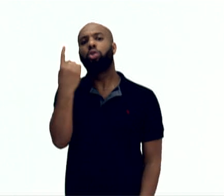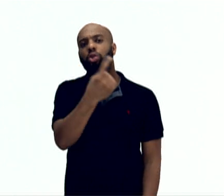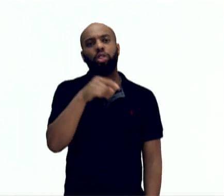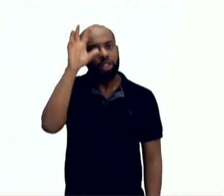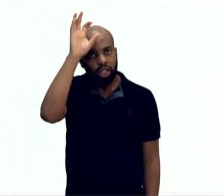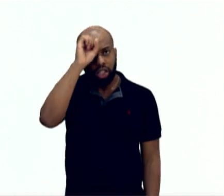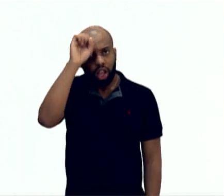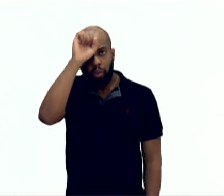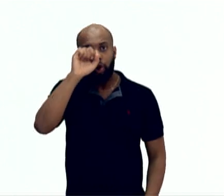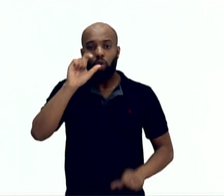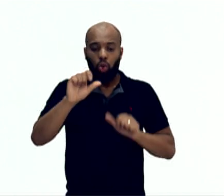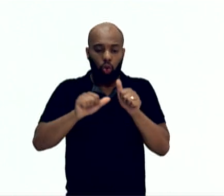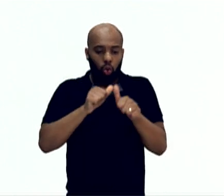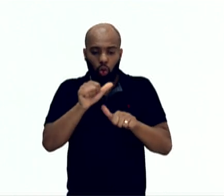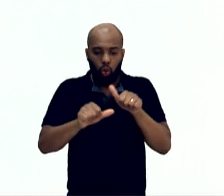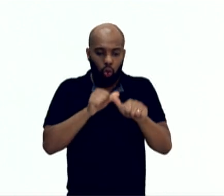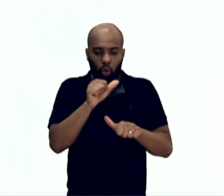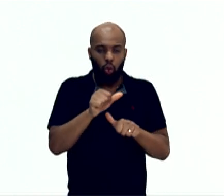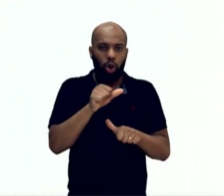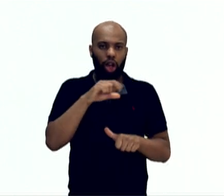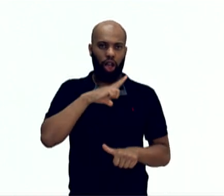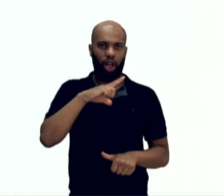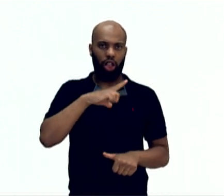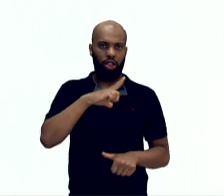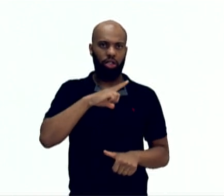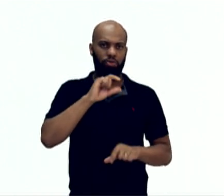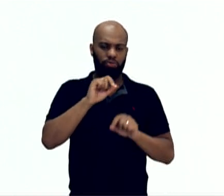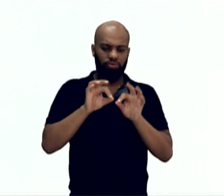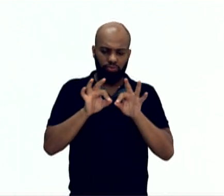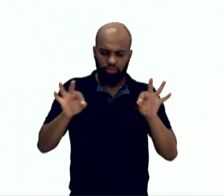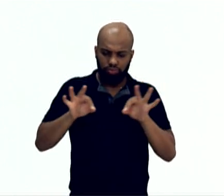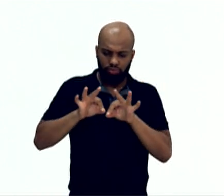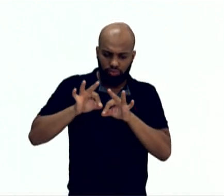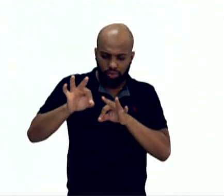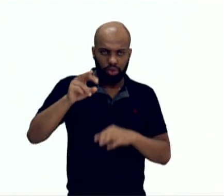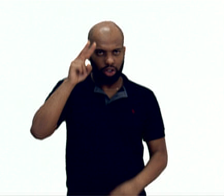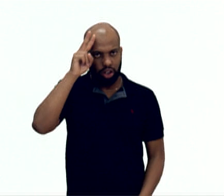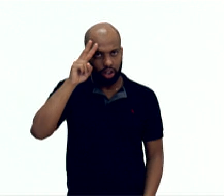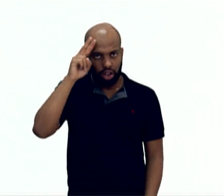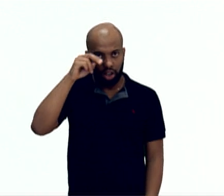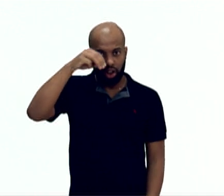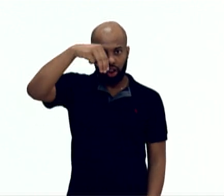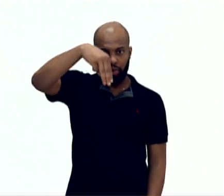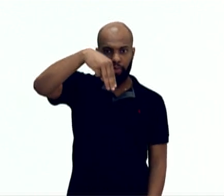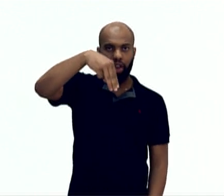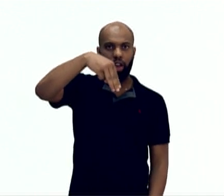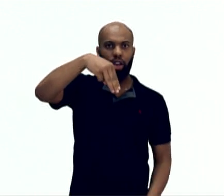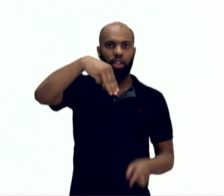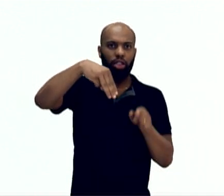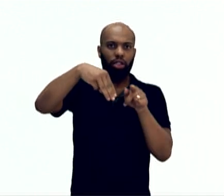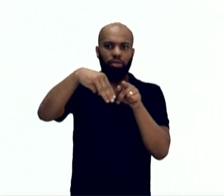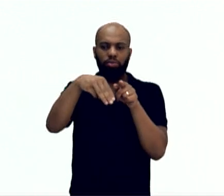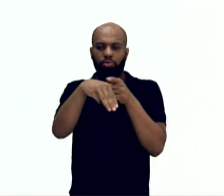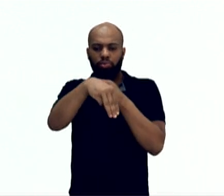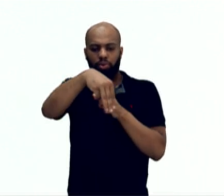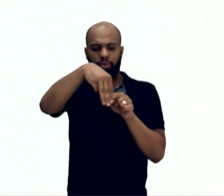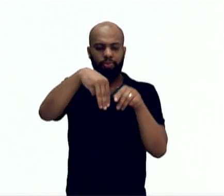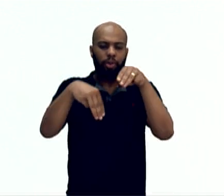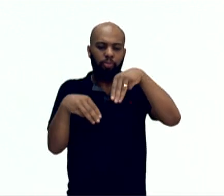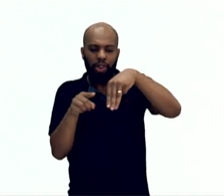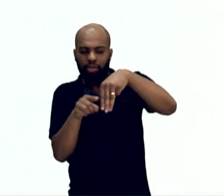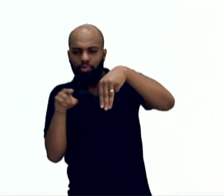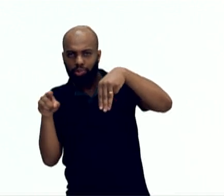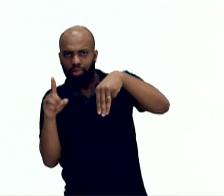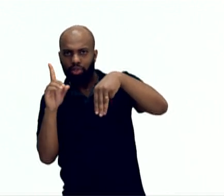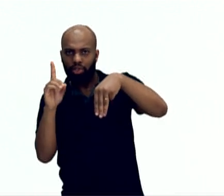aprendeu a transformar unidades de medida, lembra? Metro para decímetro, metro para